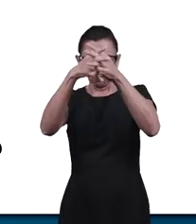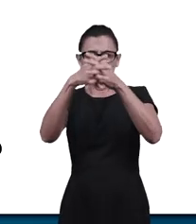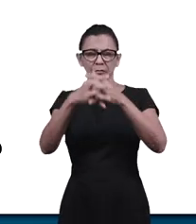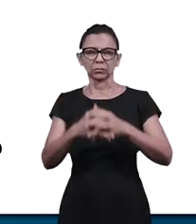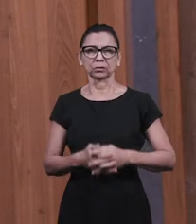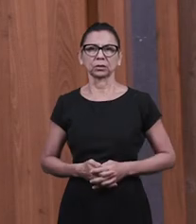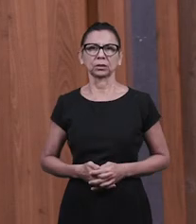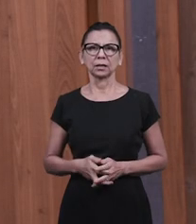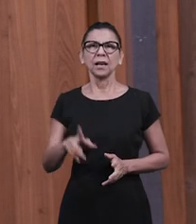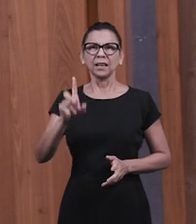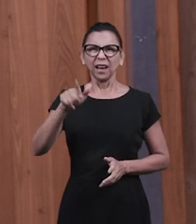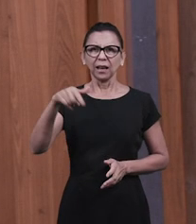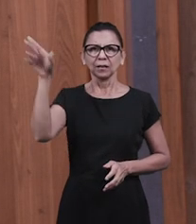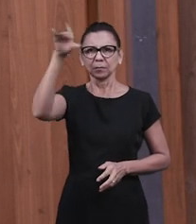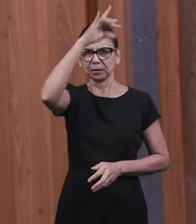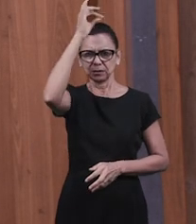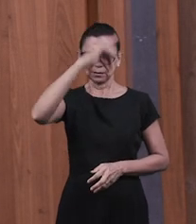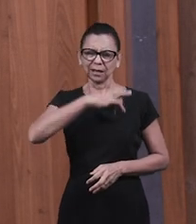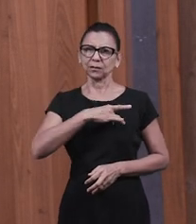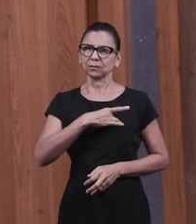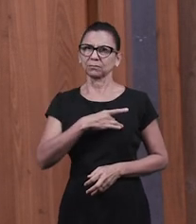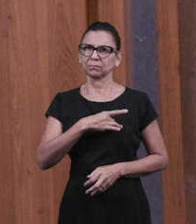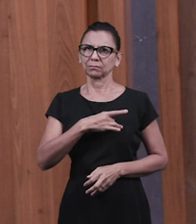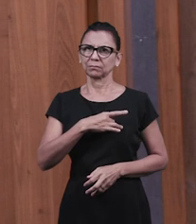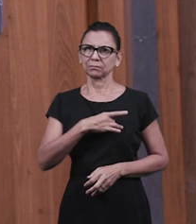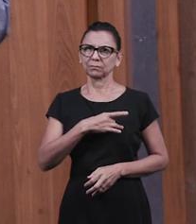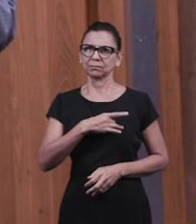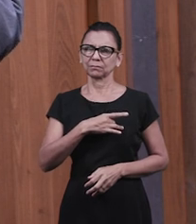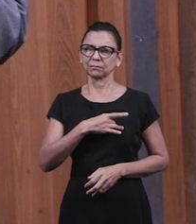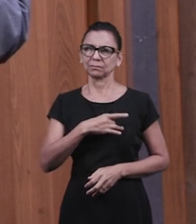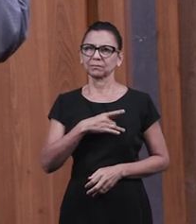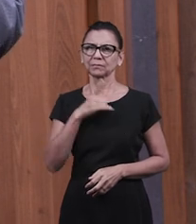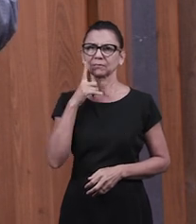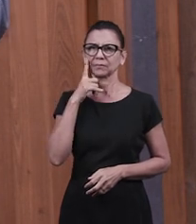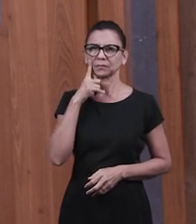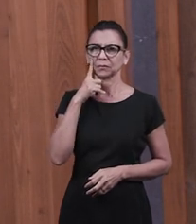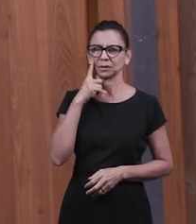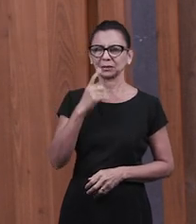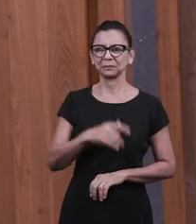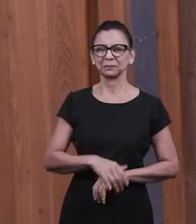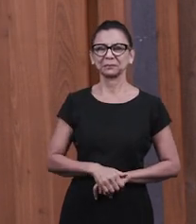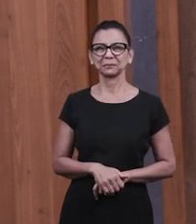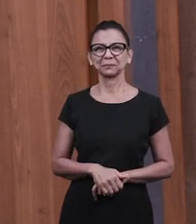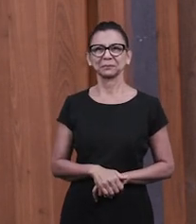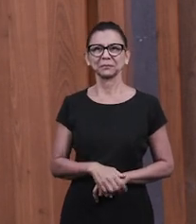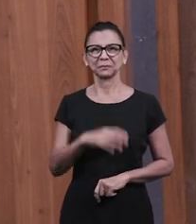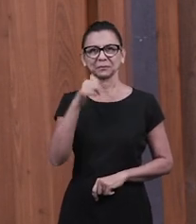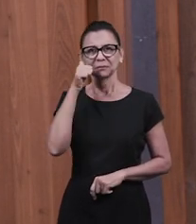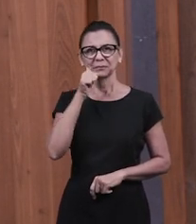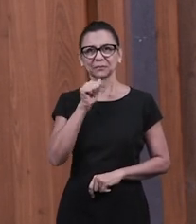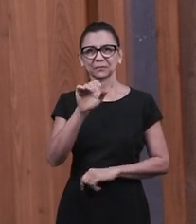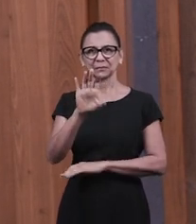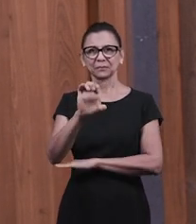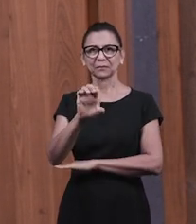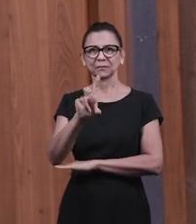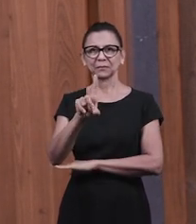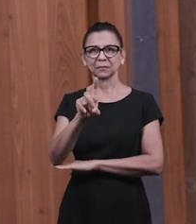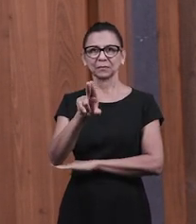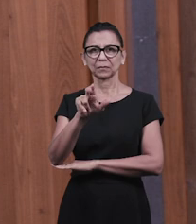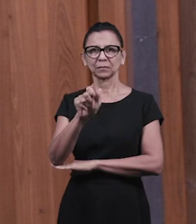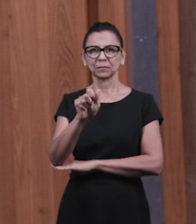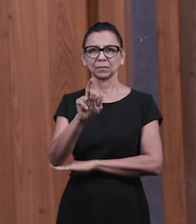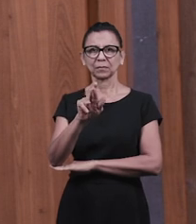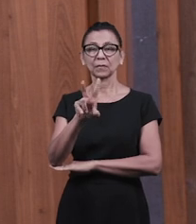vai responder essa pergunta, a 2.2, agora, quem vai dar essa resposta é a nossa irmã Eduarda.